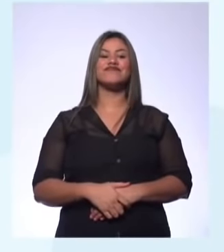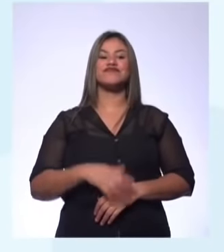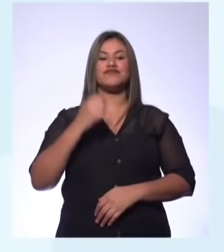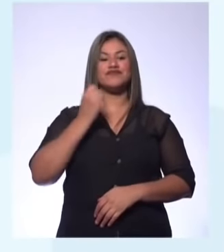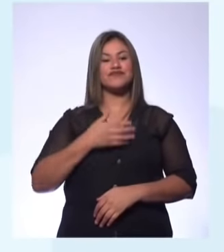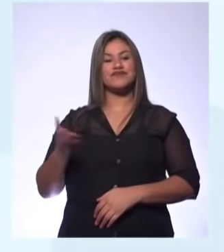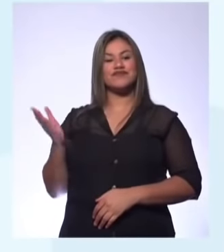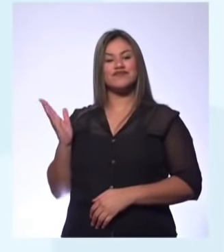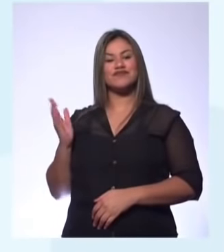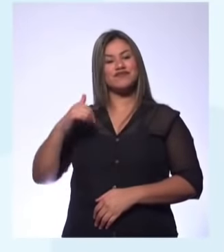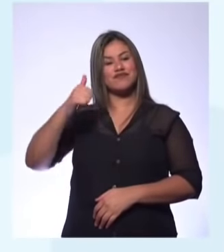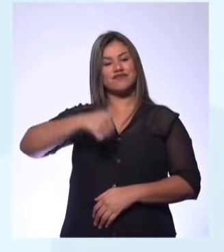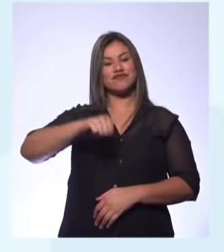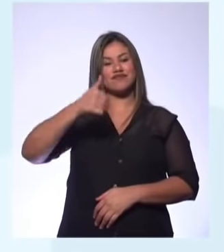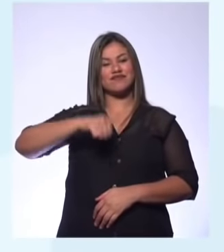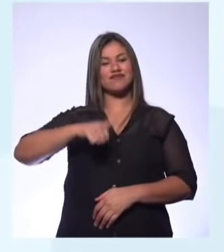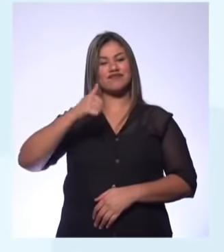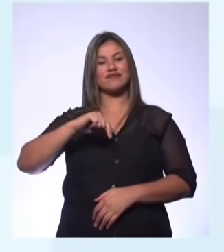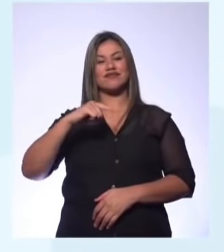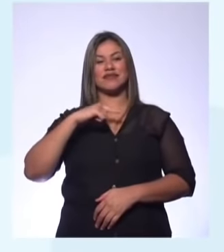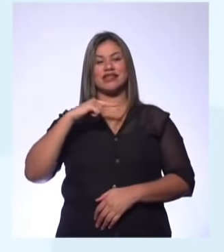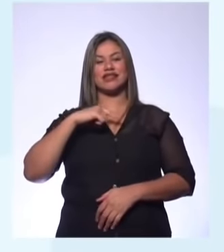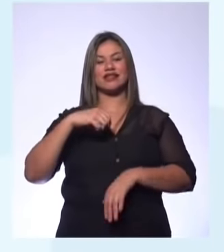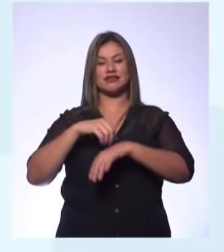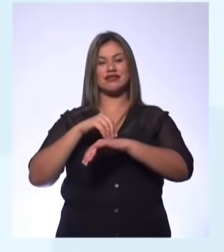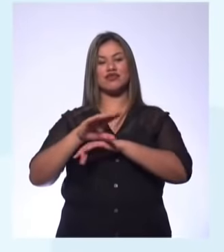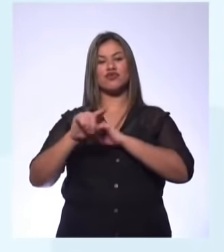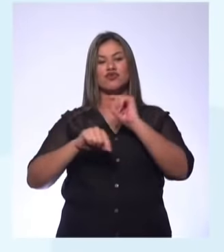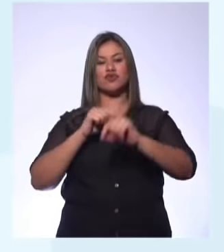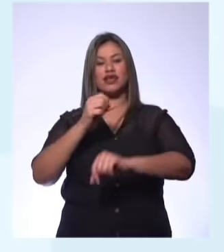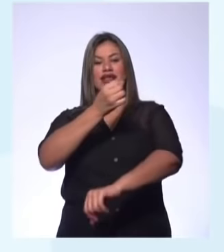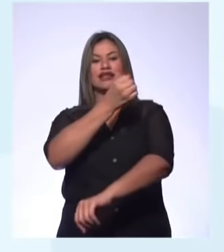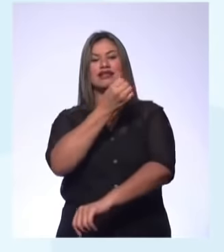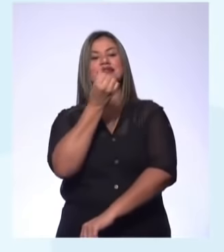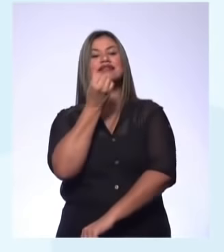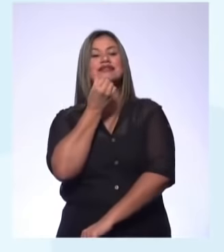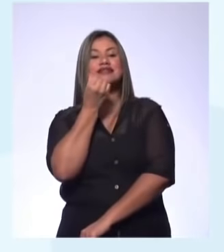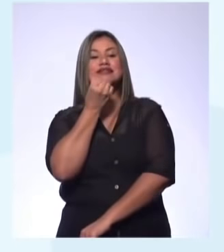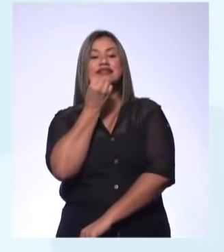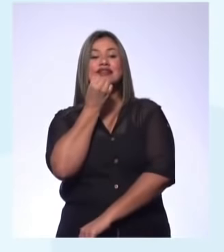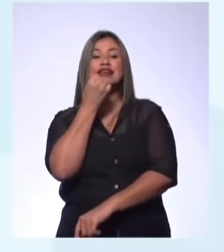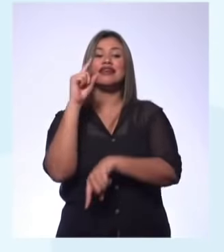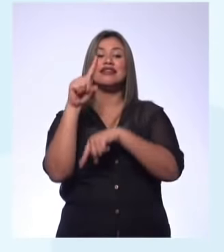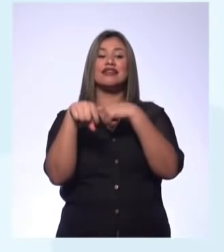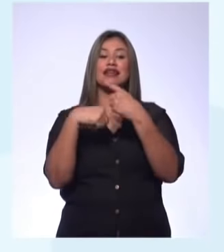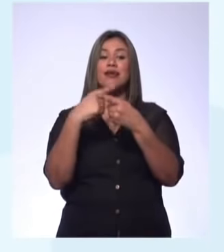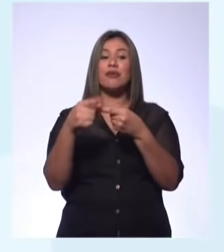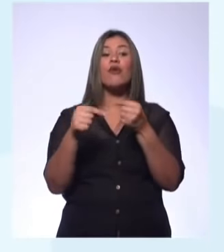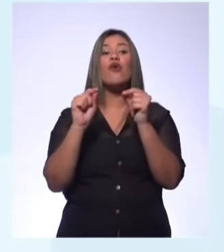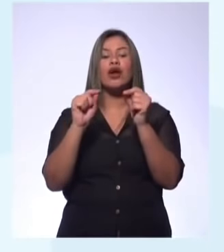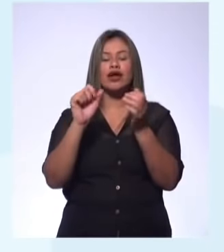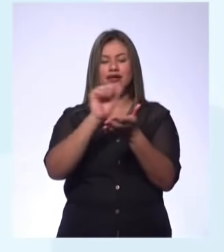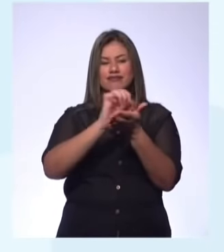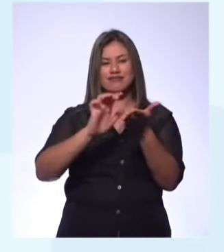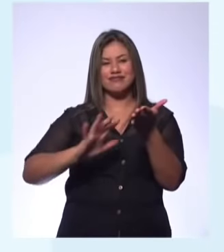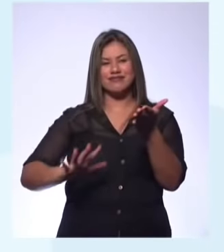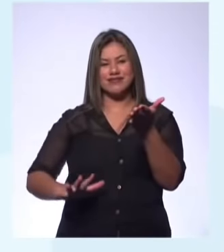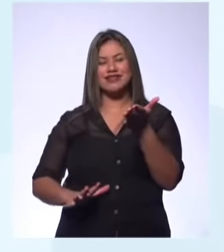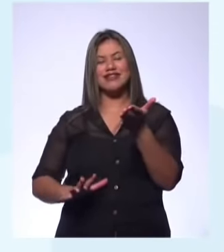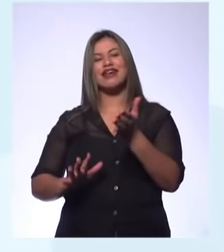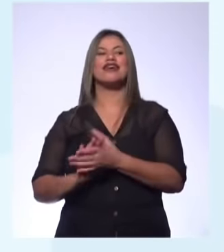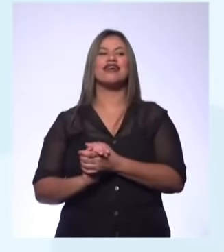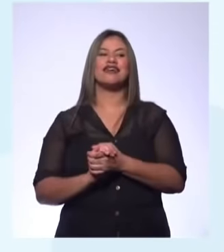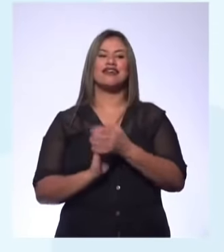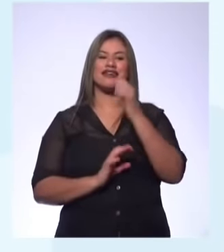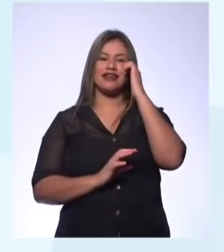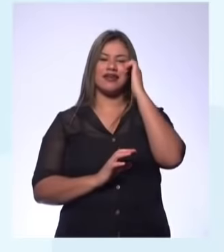para vocês fazerem. E olha só, ó o conselho. Sextou só depois das atividades, ok? Depois do